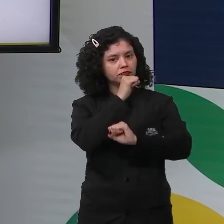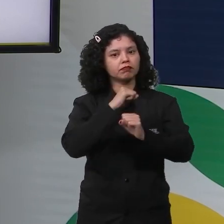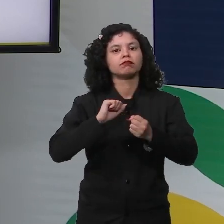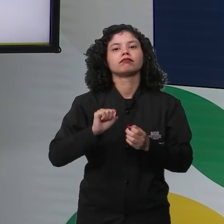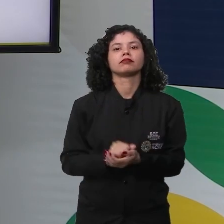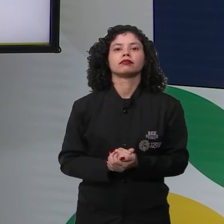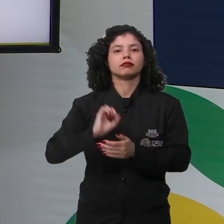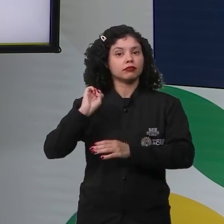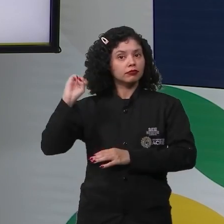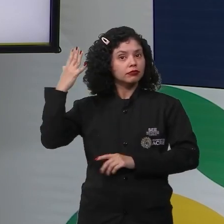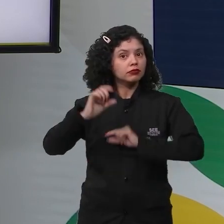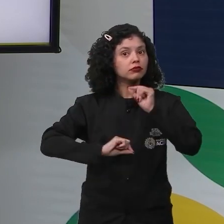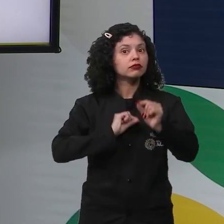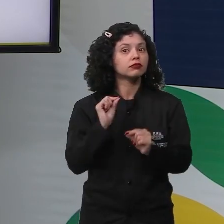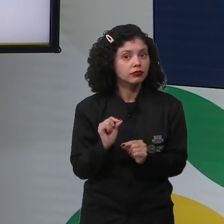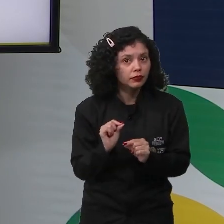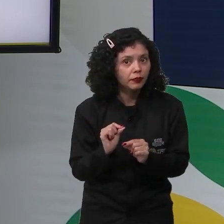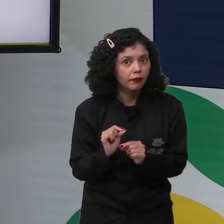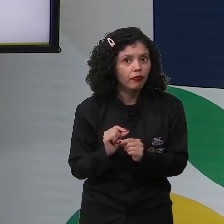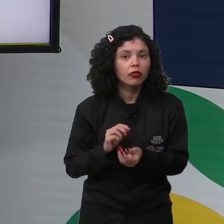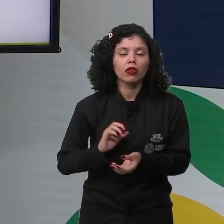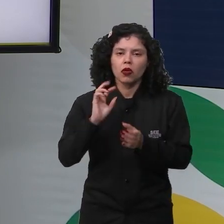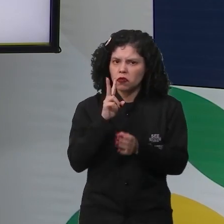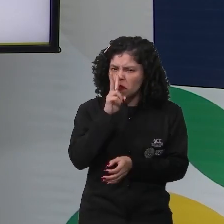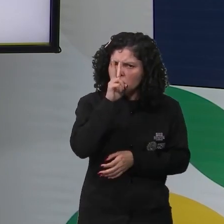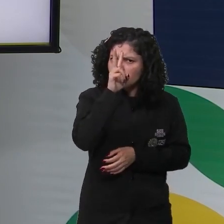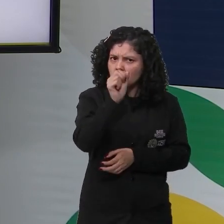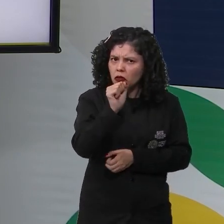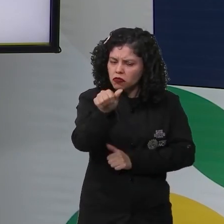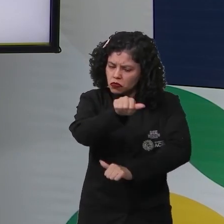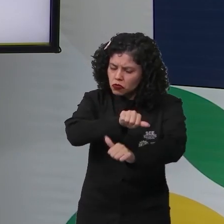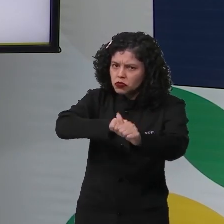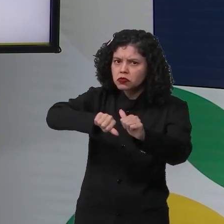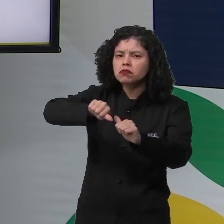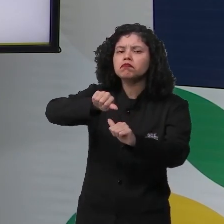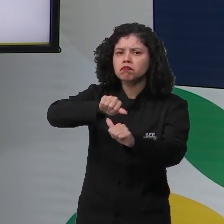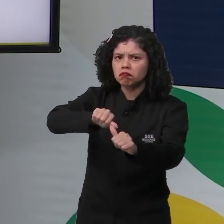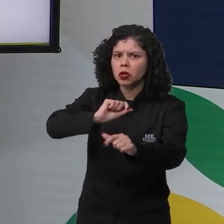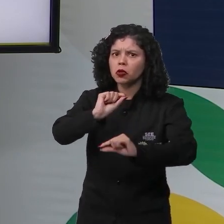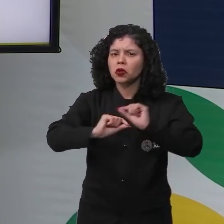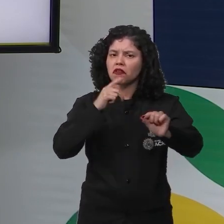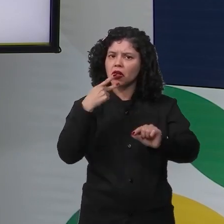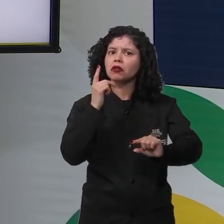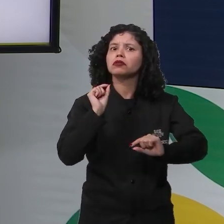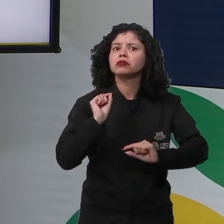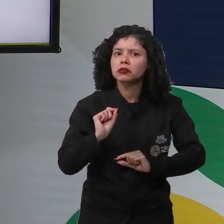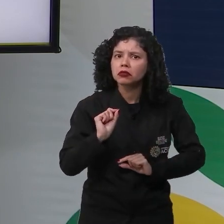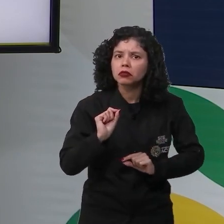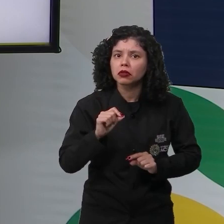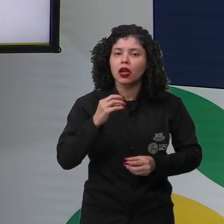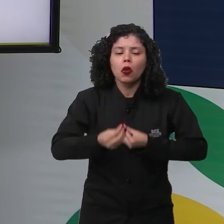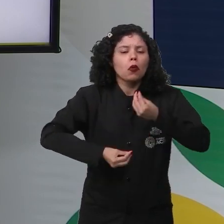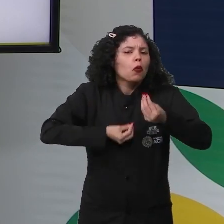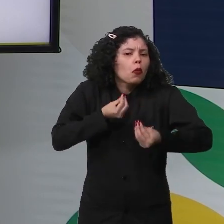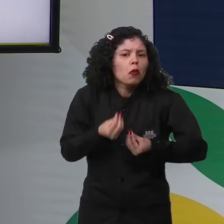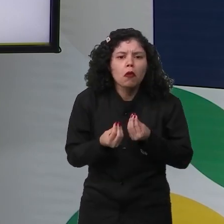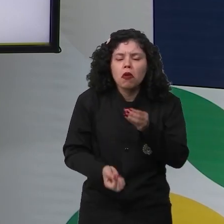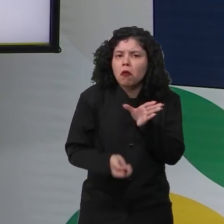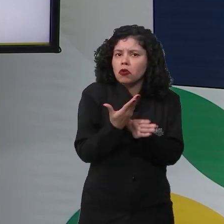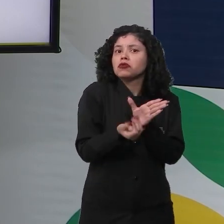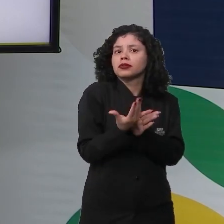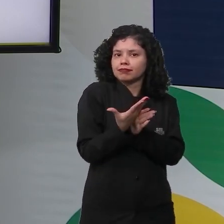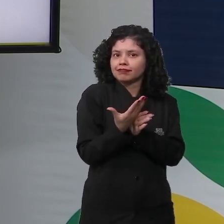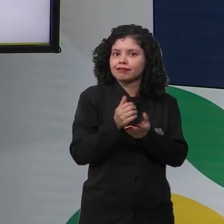ela correspondeu a uma forte alteração no que diz respeito à forma de